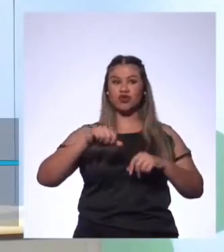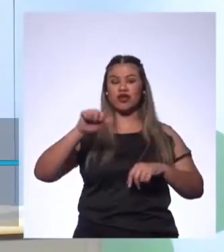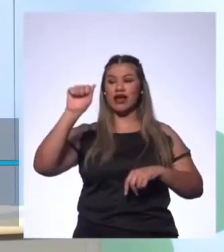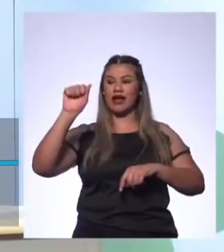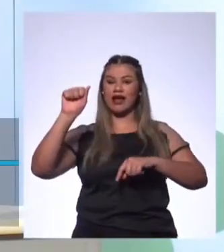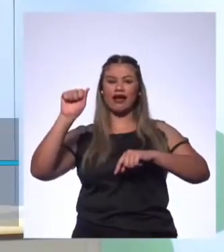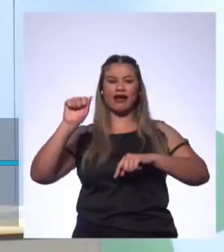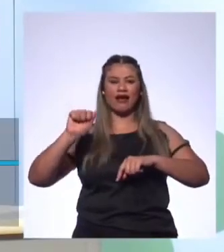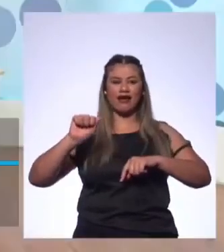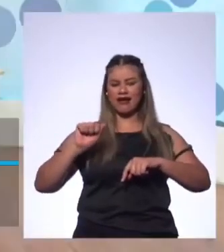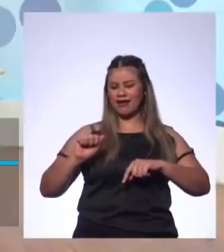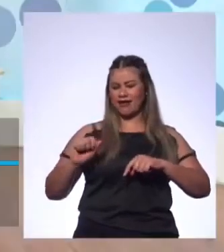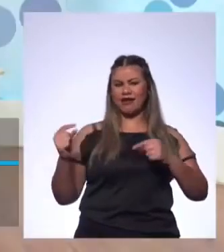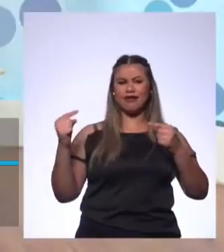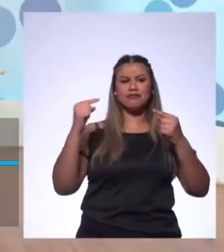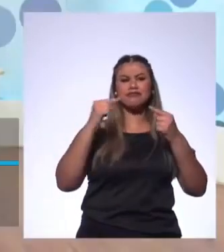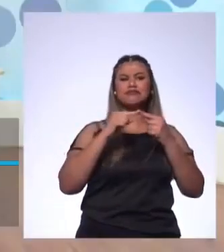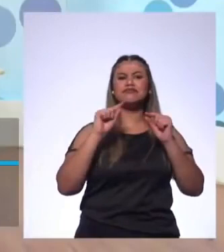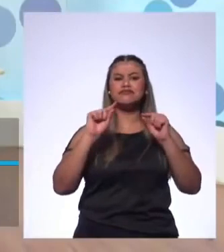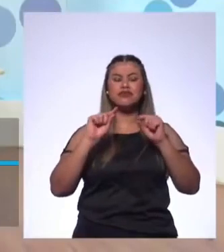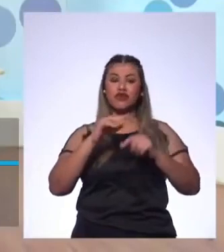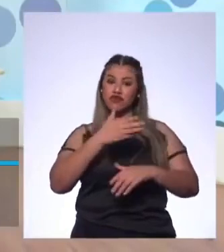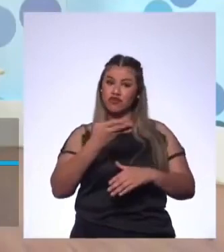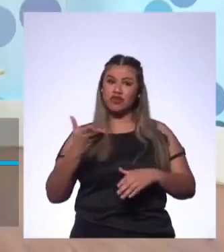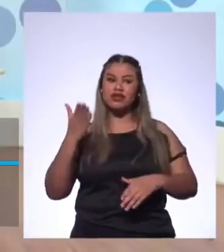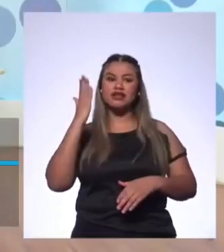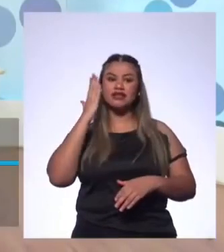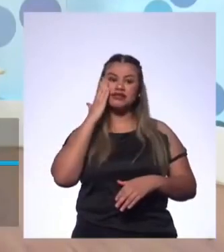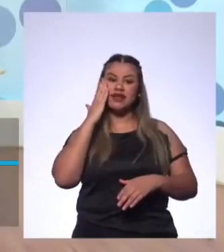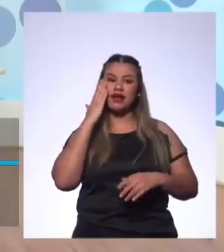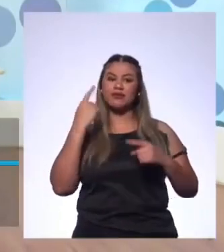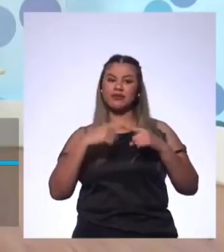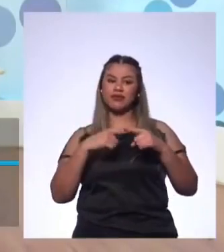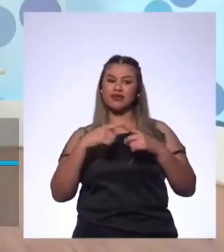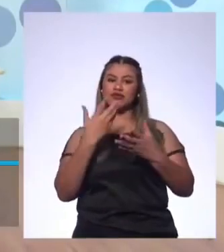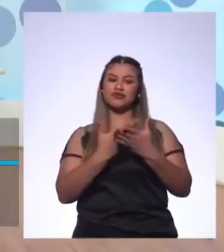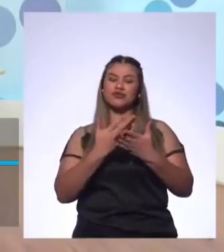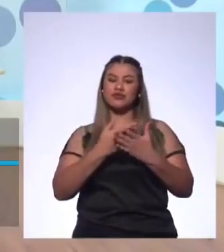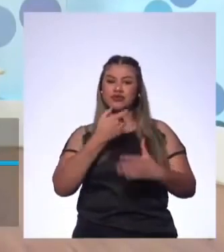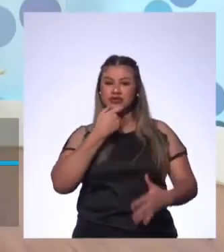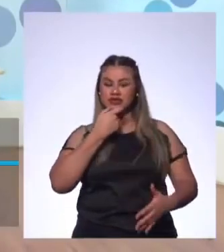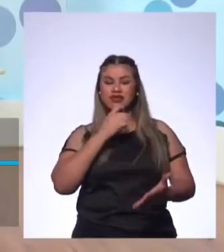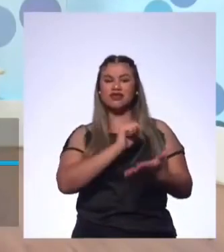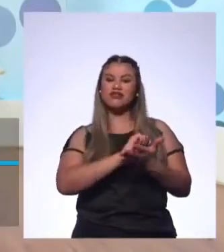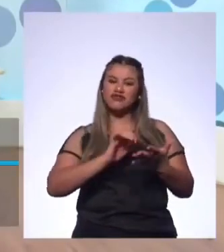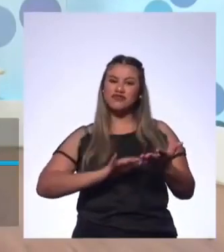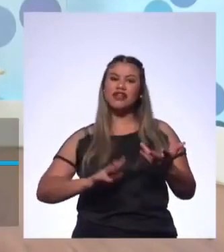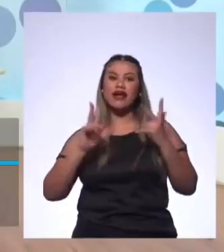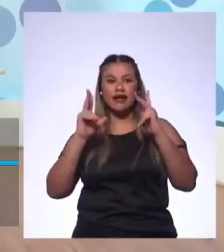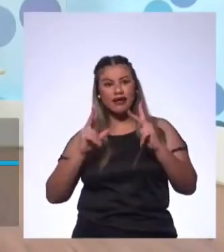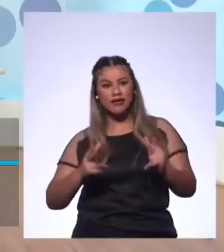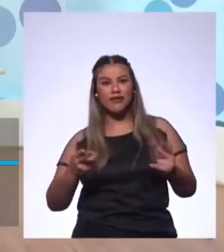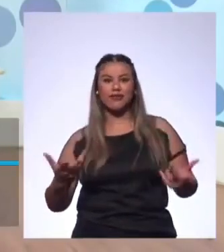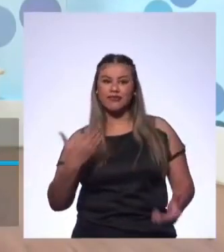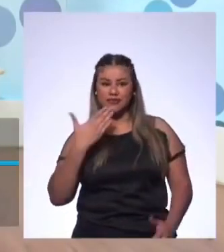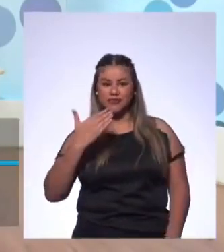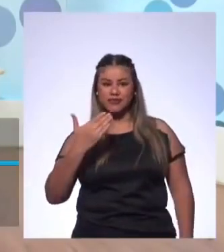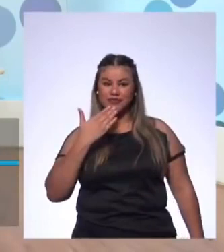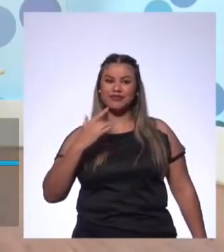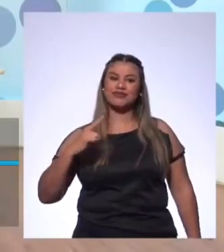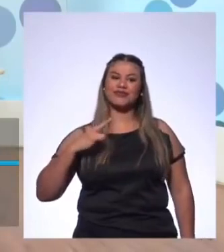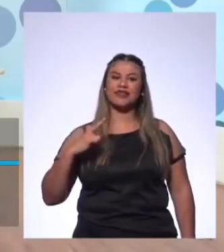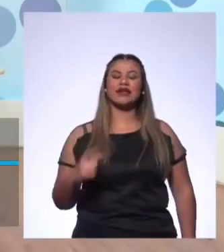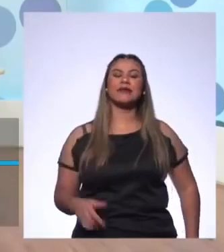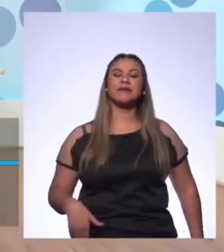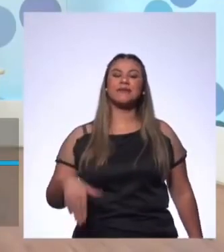qual? Vamos e lá. vocês já sabem disso porque vocês também veem isso na aula de inglês, né? Esses exercícios. Olha, não é falta de pedir, André. Vamos lá. A